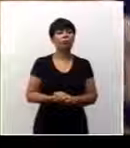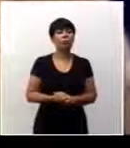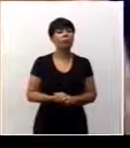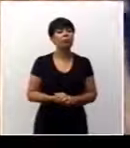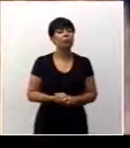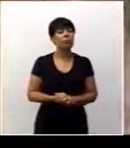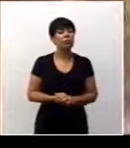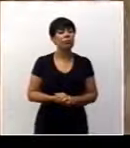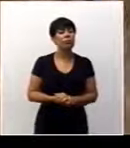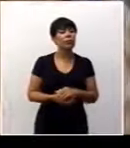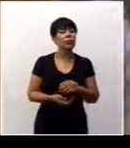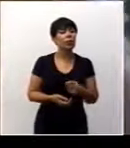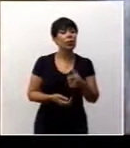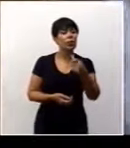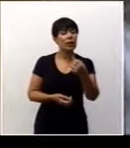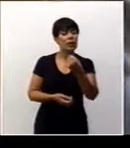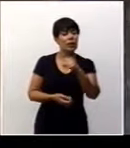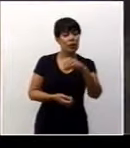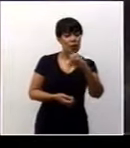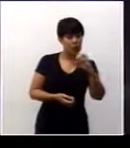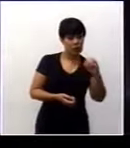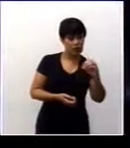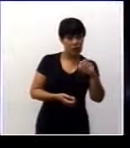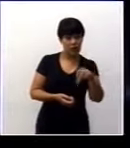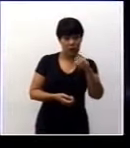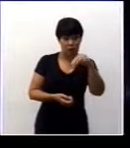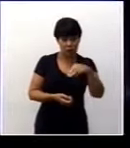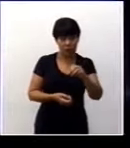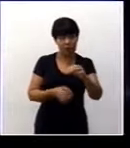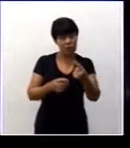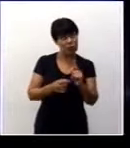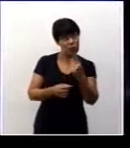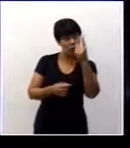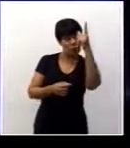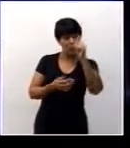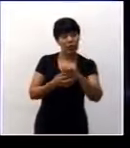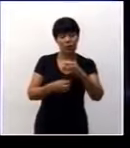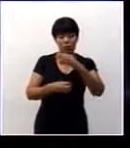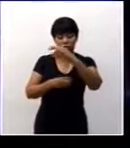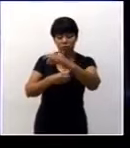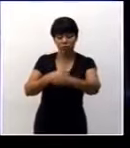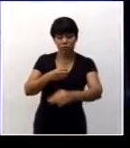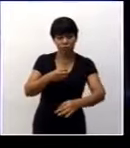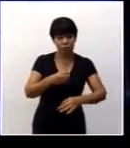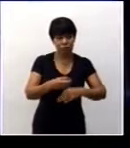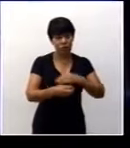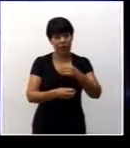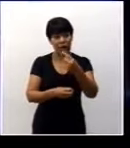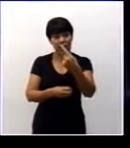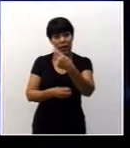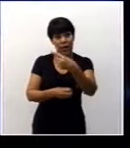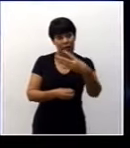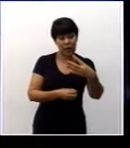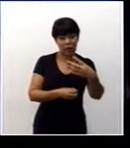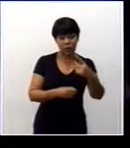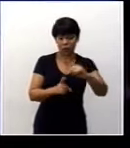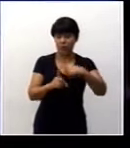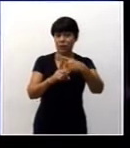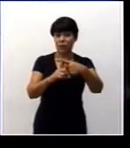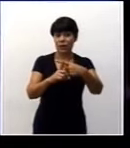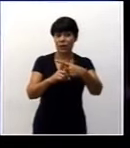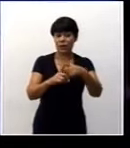A quase 800 km de altura, o Sibers gira ao redor do planeta cerca de 14 vezes a cada dia em órbita